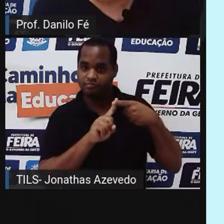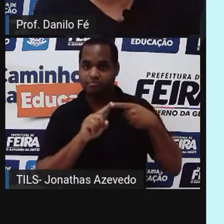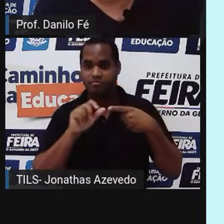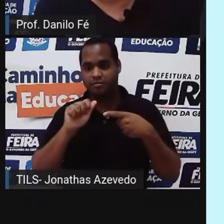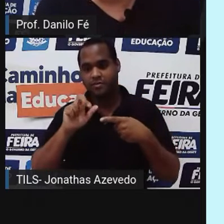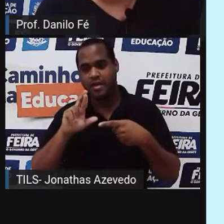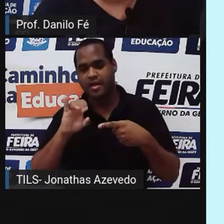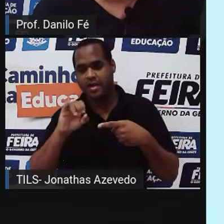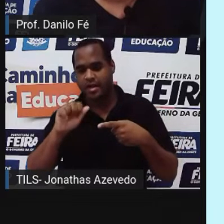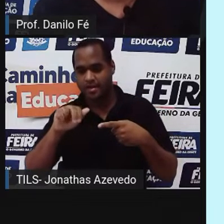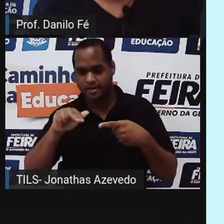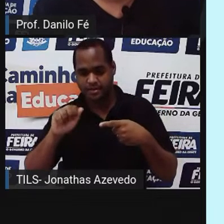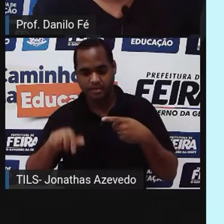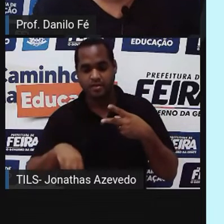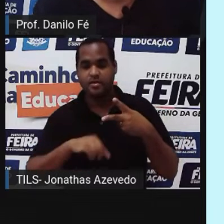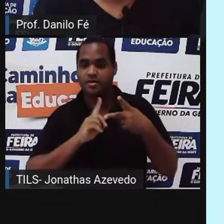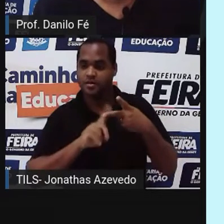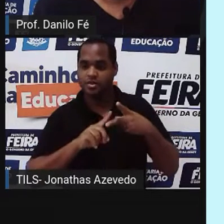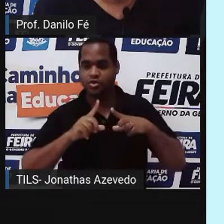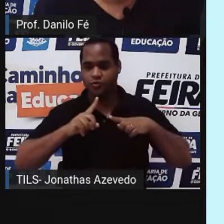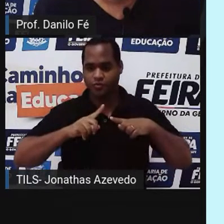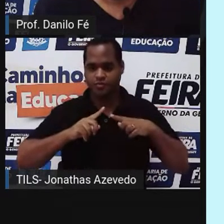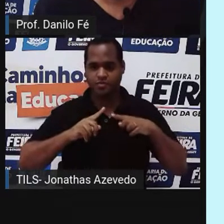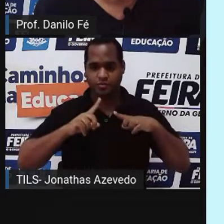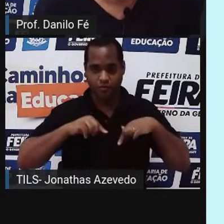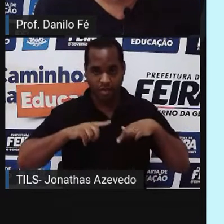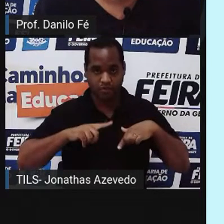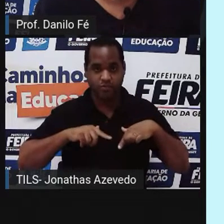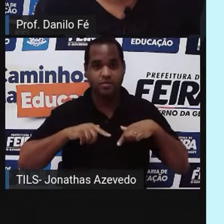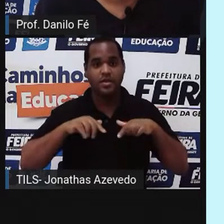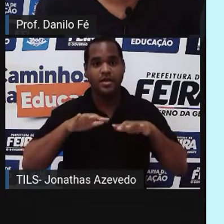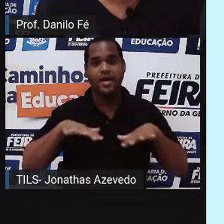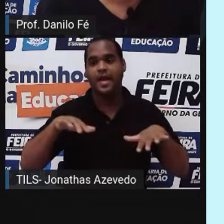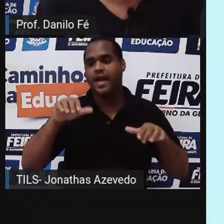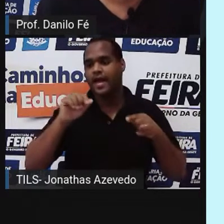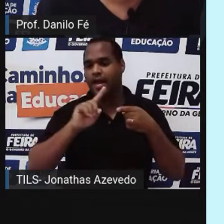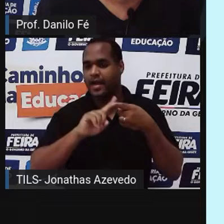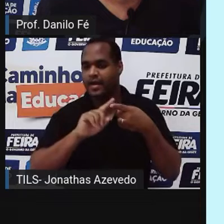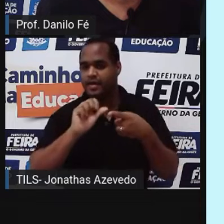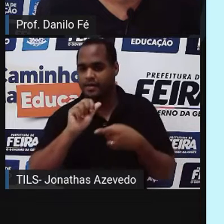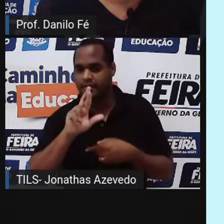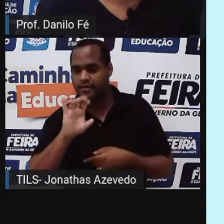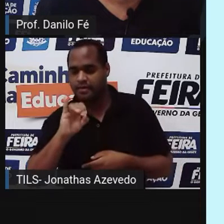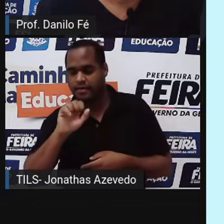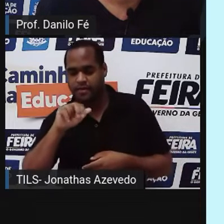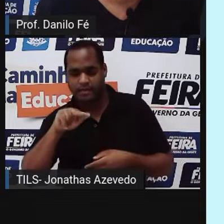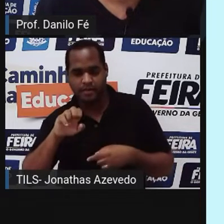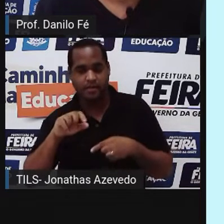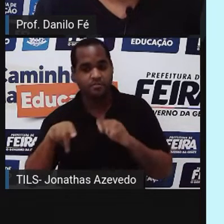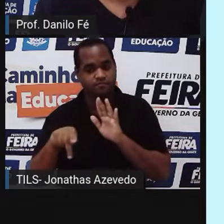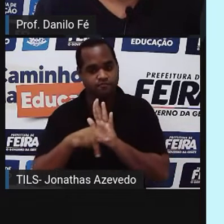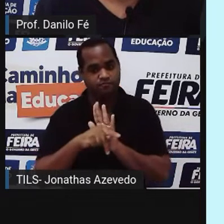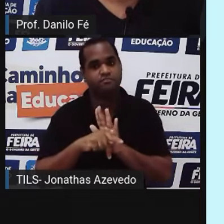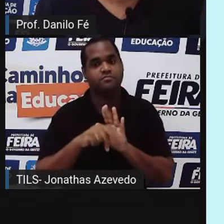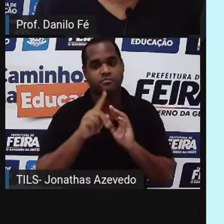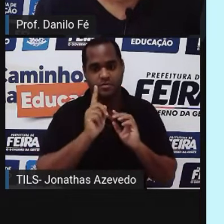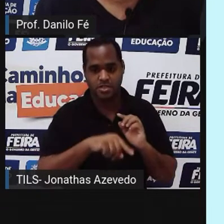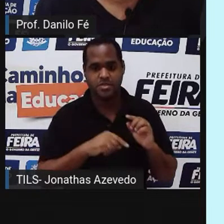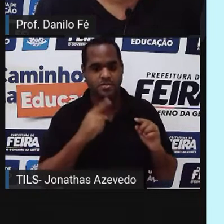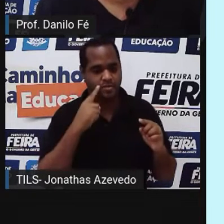raça judaica, e que era dever da raça ariana, que ele fazia parte, e era o